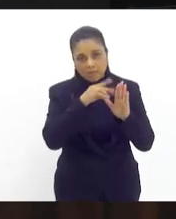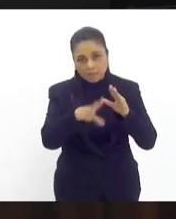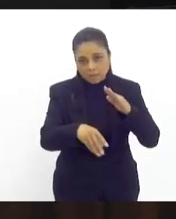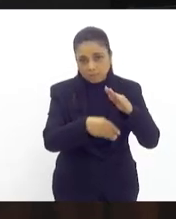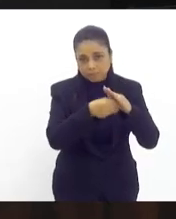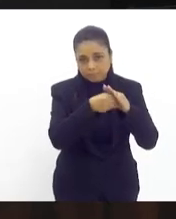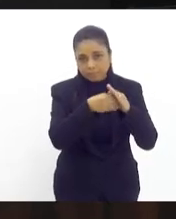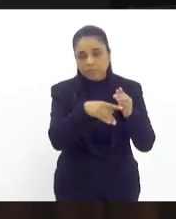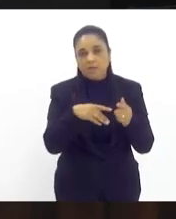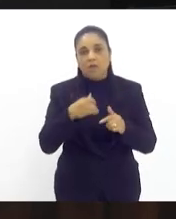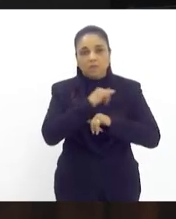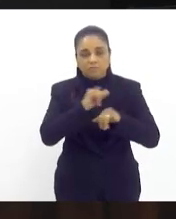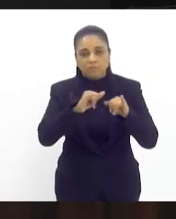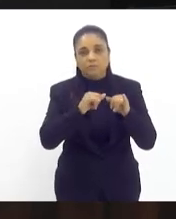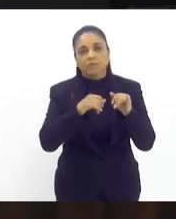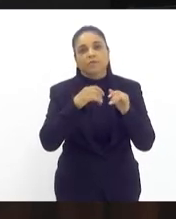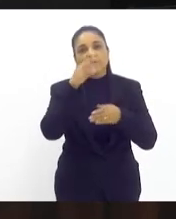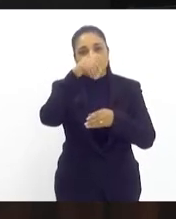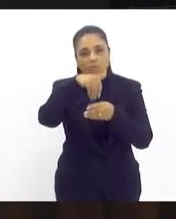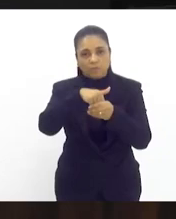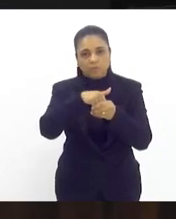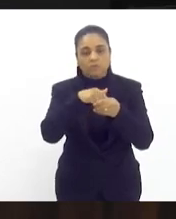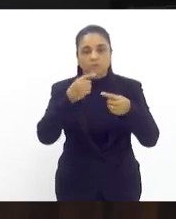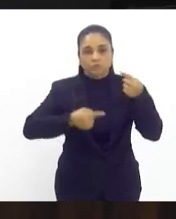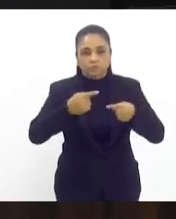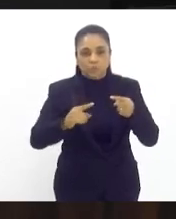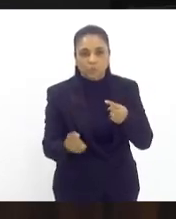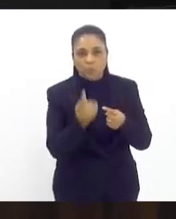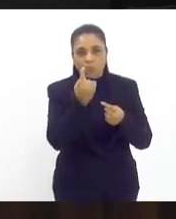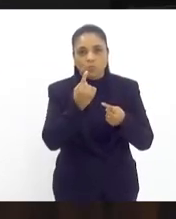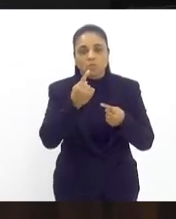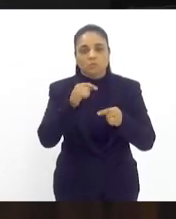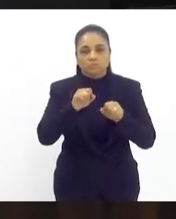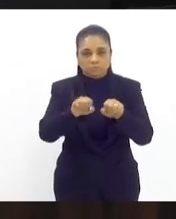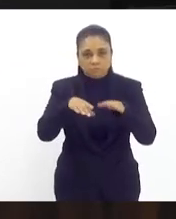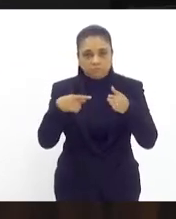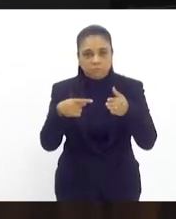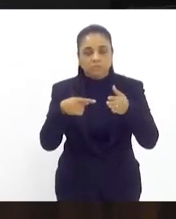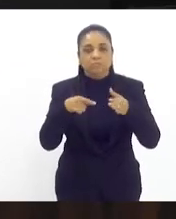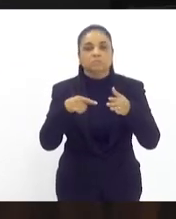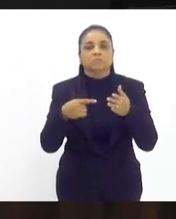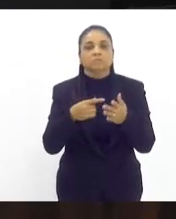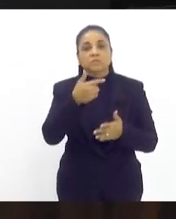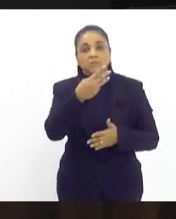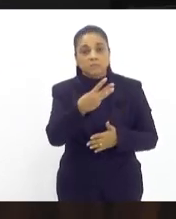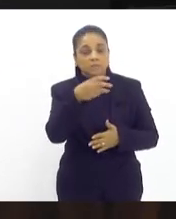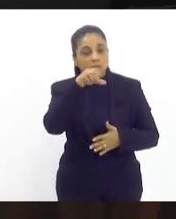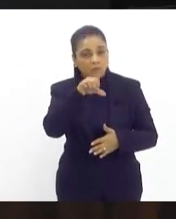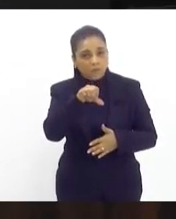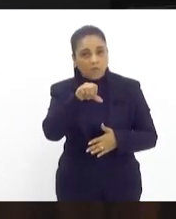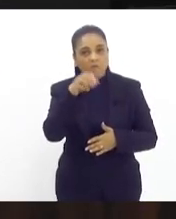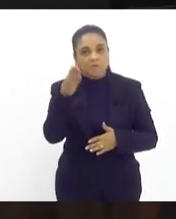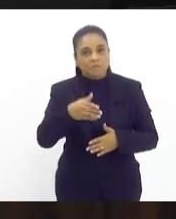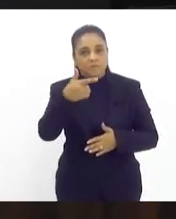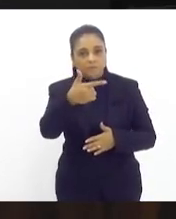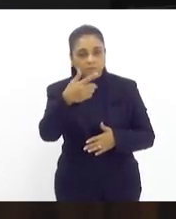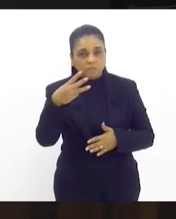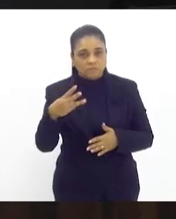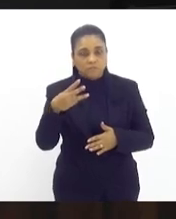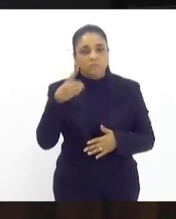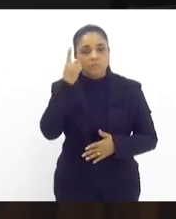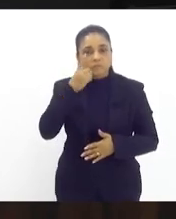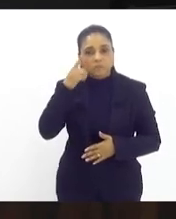anuncio em votação discussão única indicação Legislativa número 39 de 23 de autoria Deputado Daniel